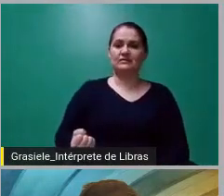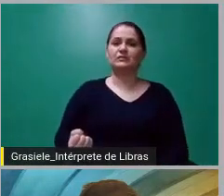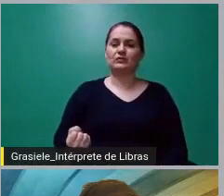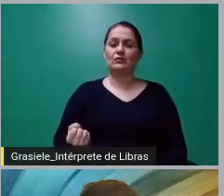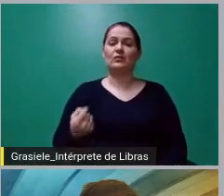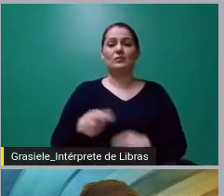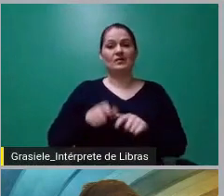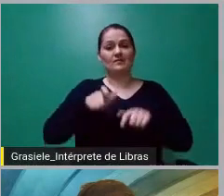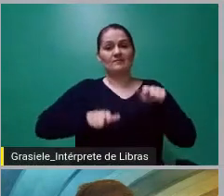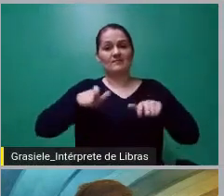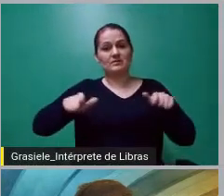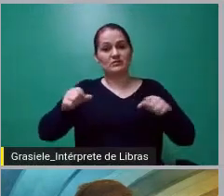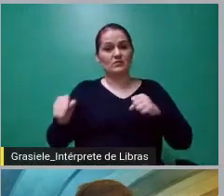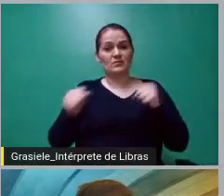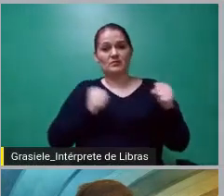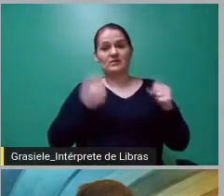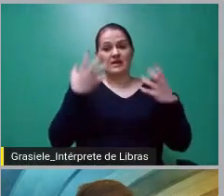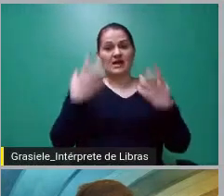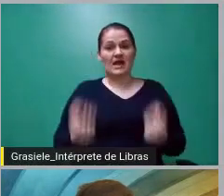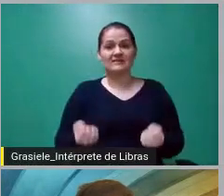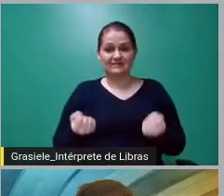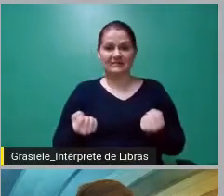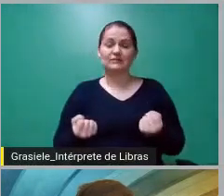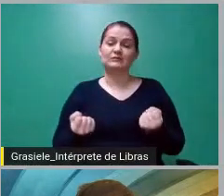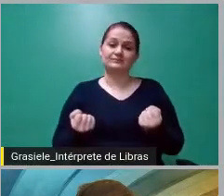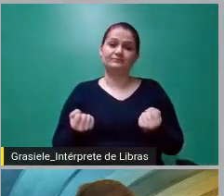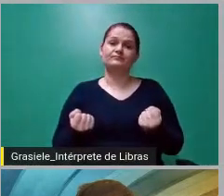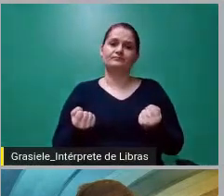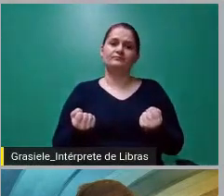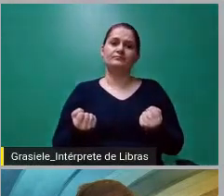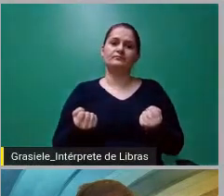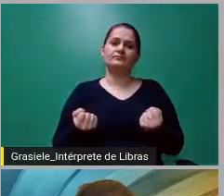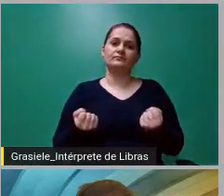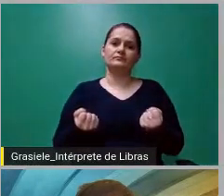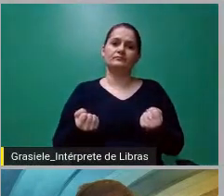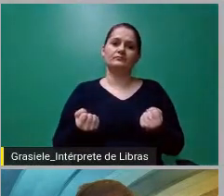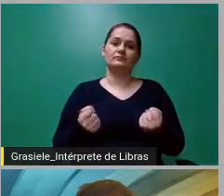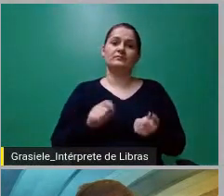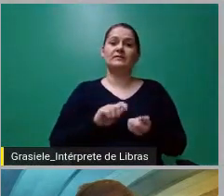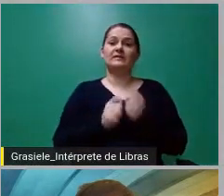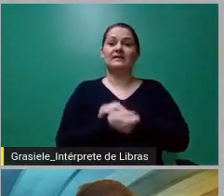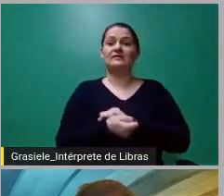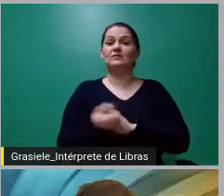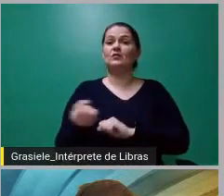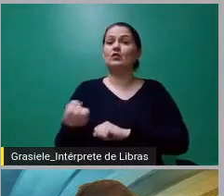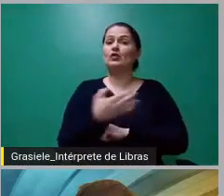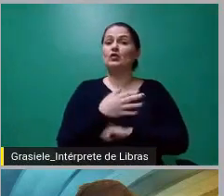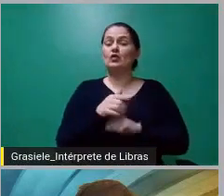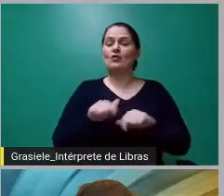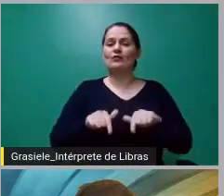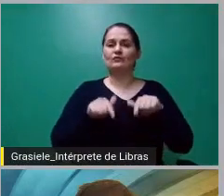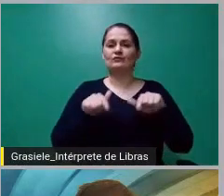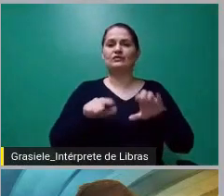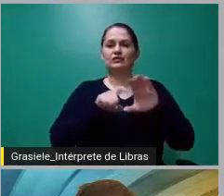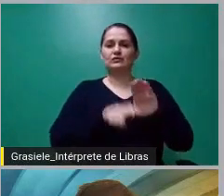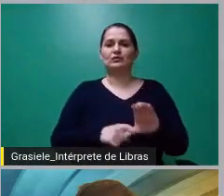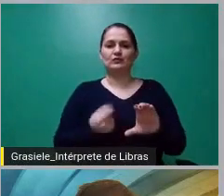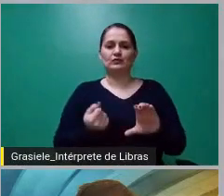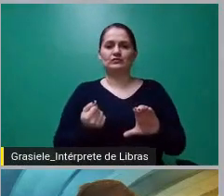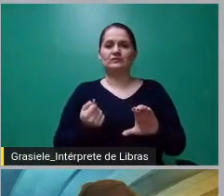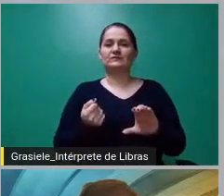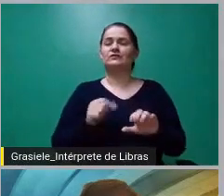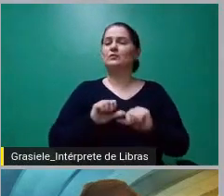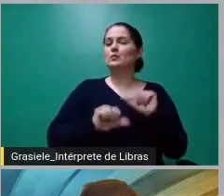poder, né? Aceitou esses títulos em transformação em novos títulos da dívida externa, dando uma